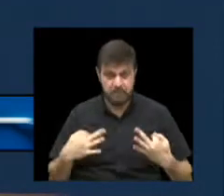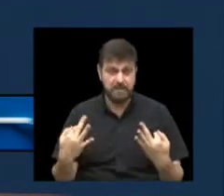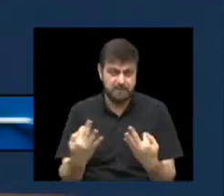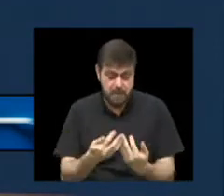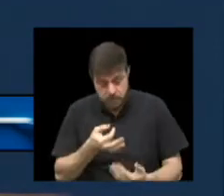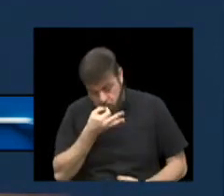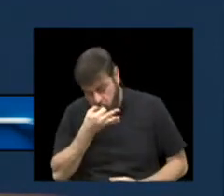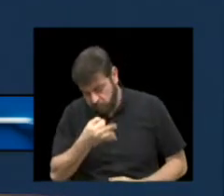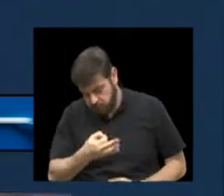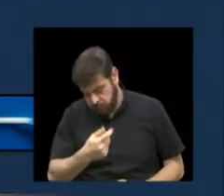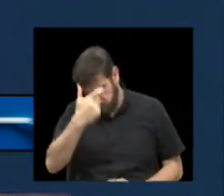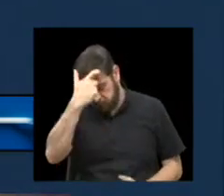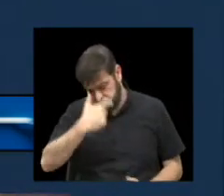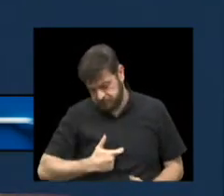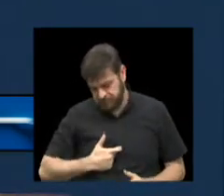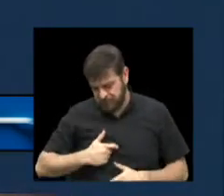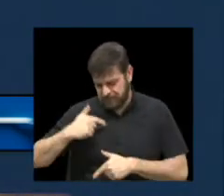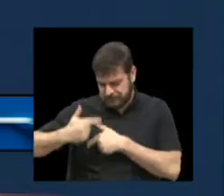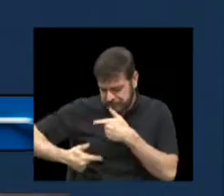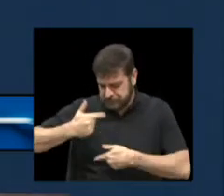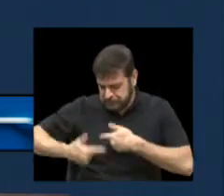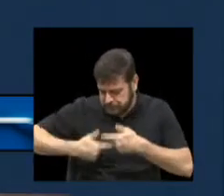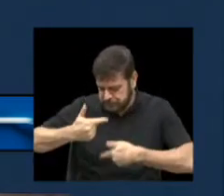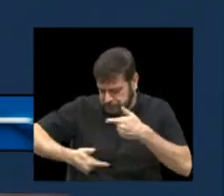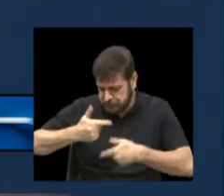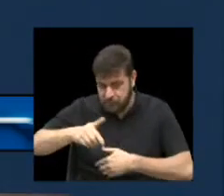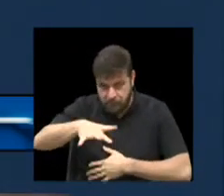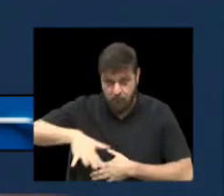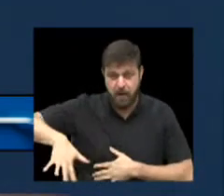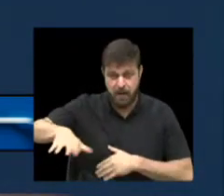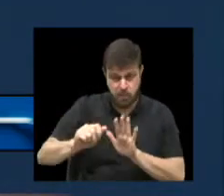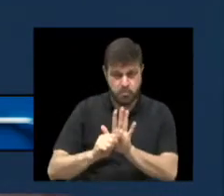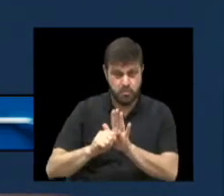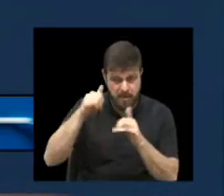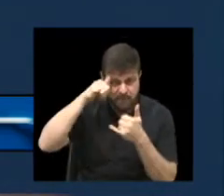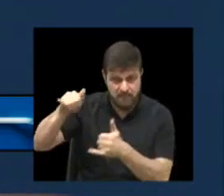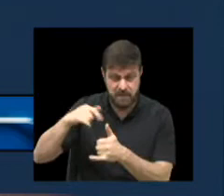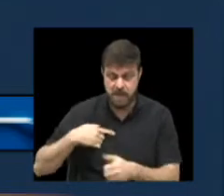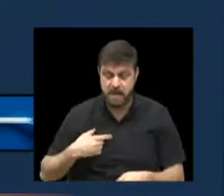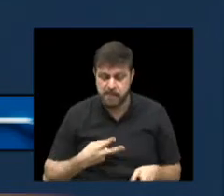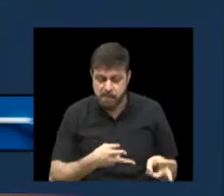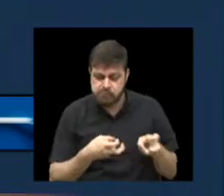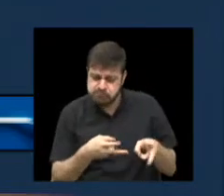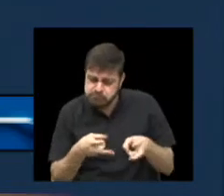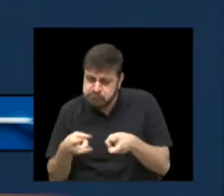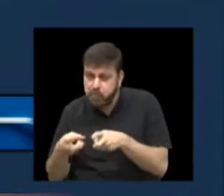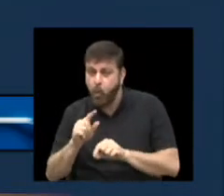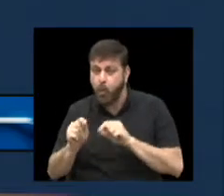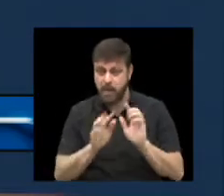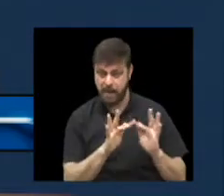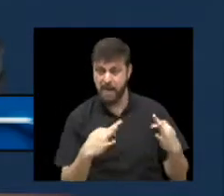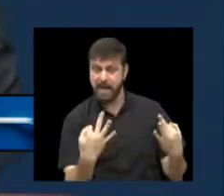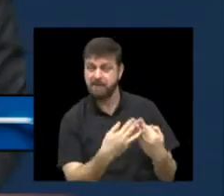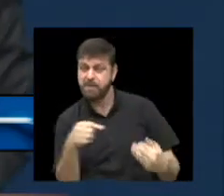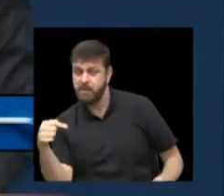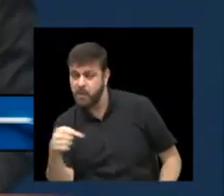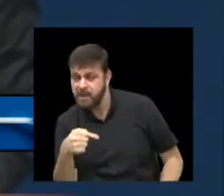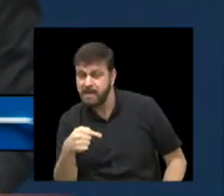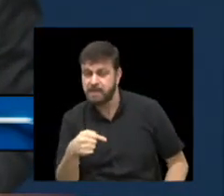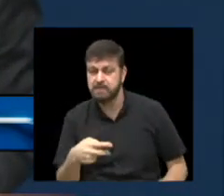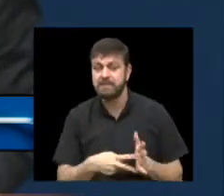durante esses anos de trabalho na área de prevenção às drogas, eu acabei observando que família nada mais é do que